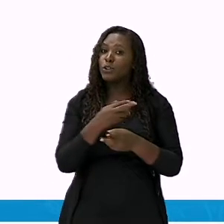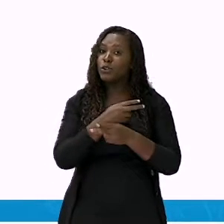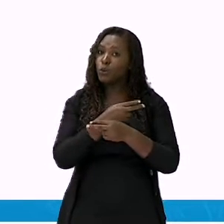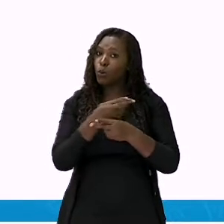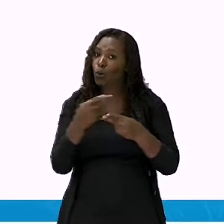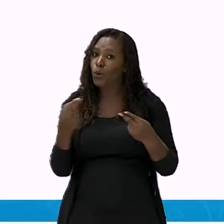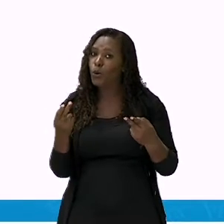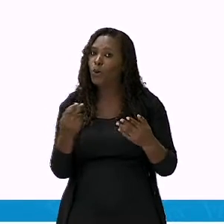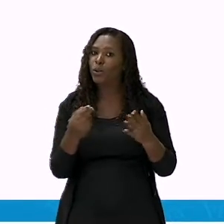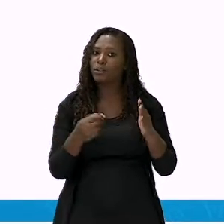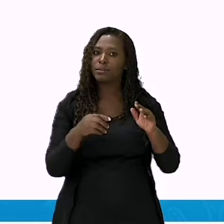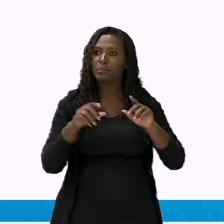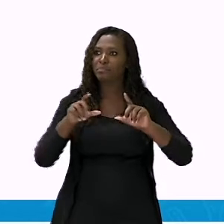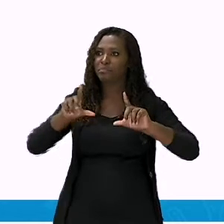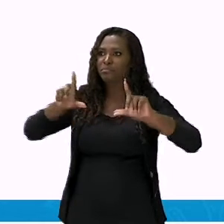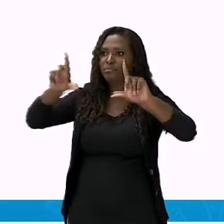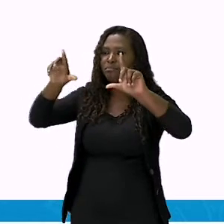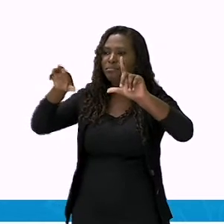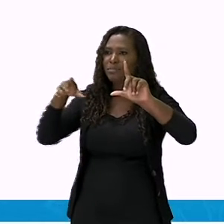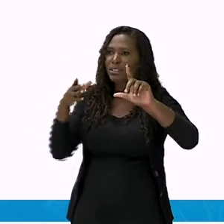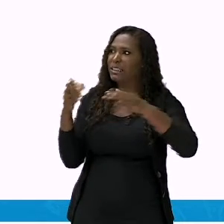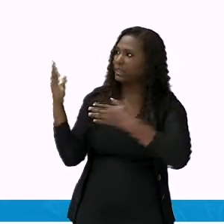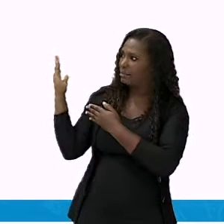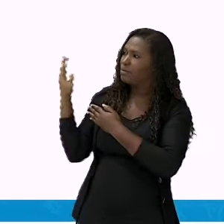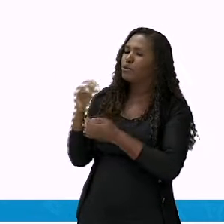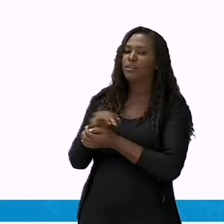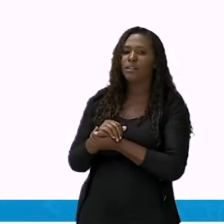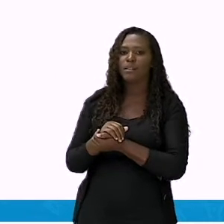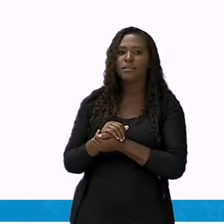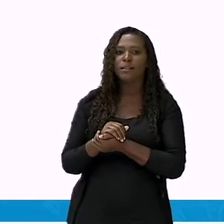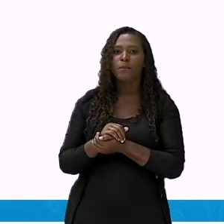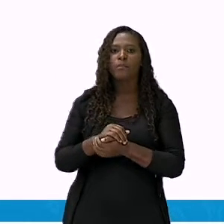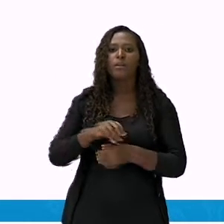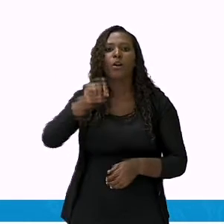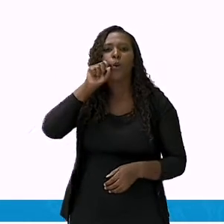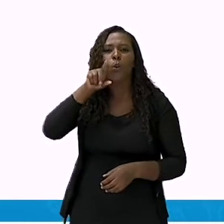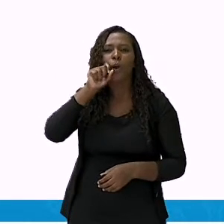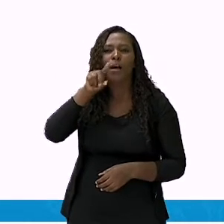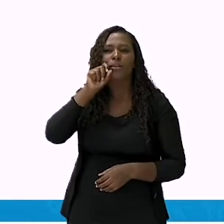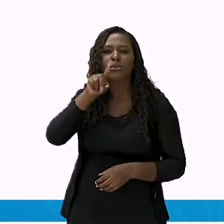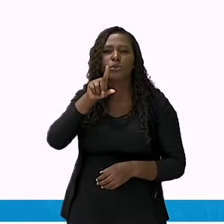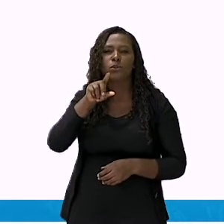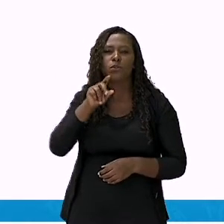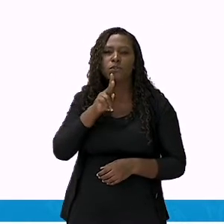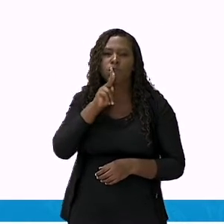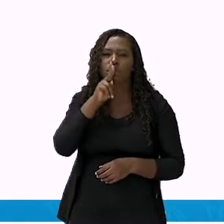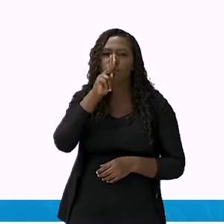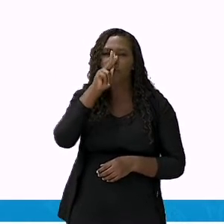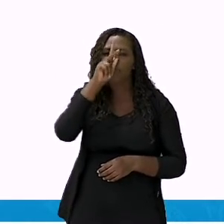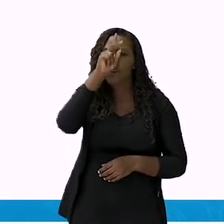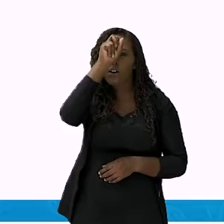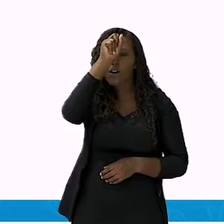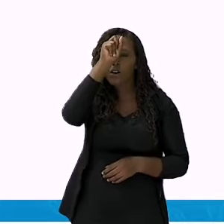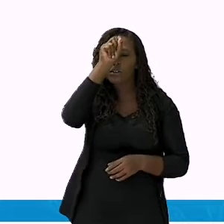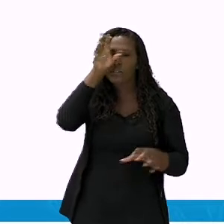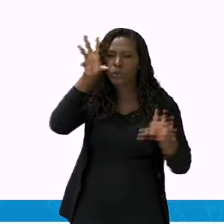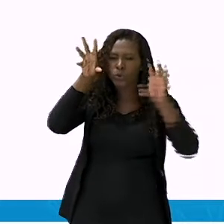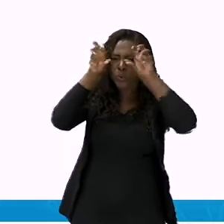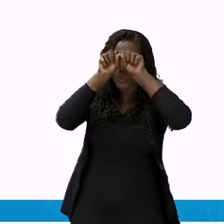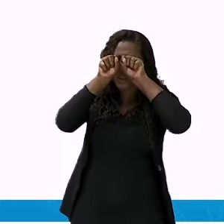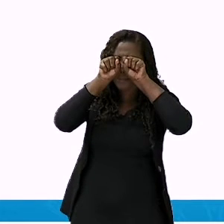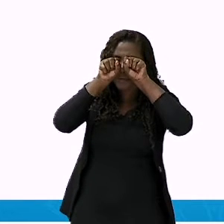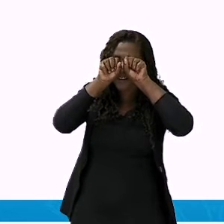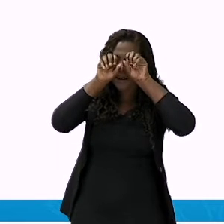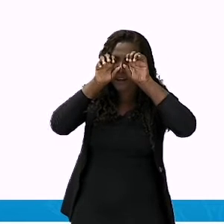quadro. Olha que o azul um pouco mais intenso, ele vai clareando, aí você tem no meio, você tem um grená, você